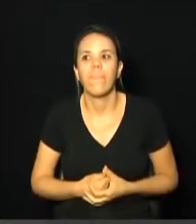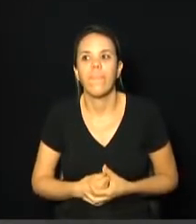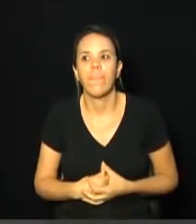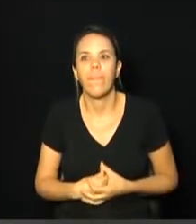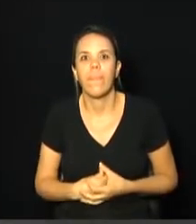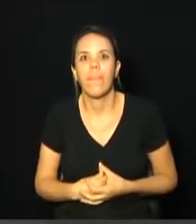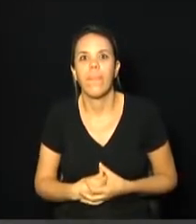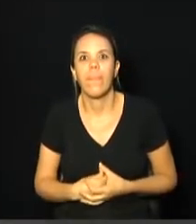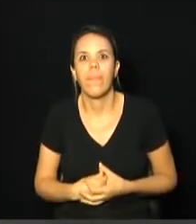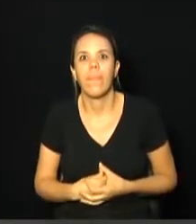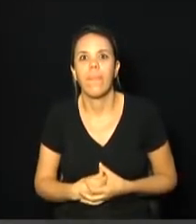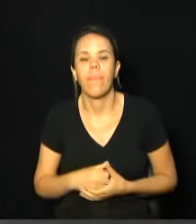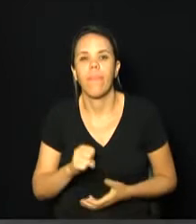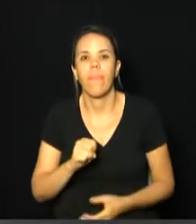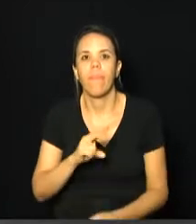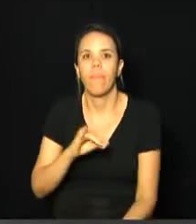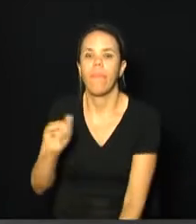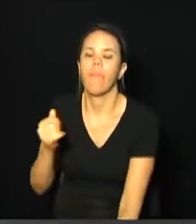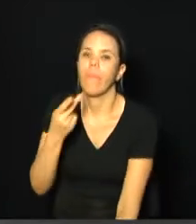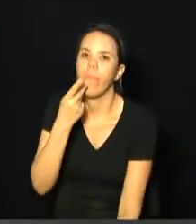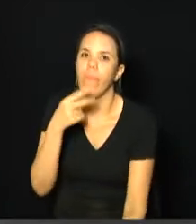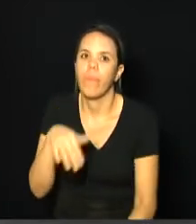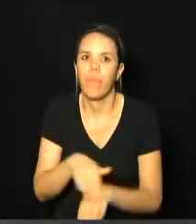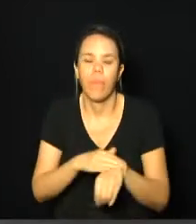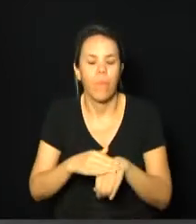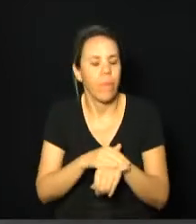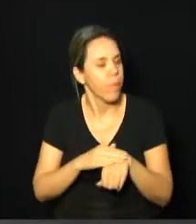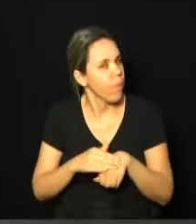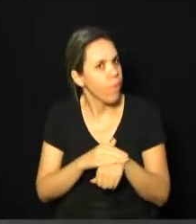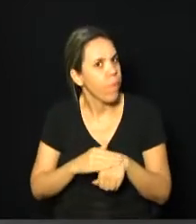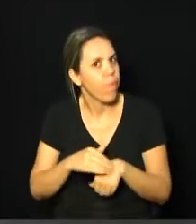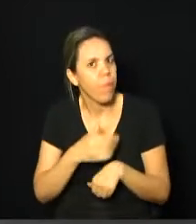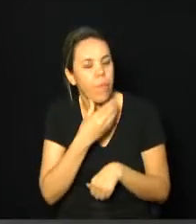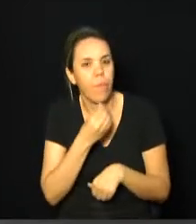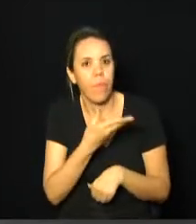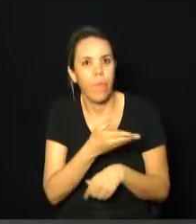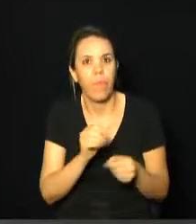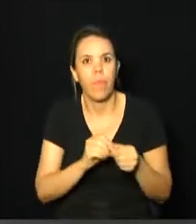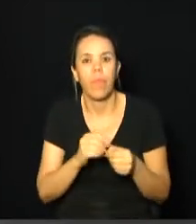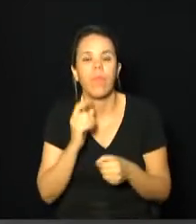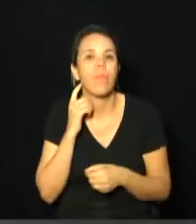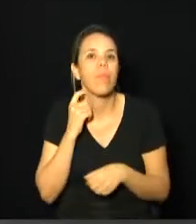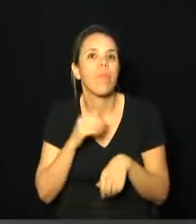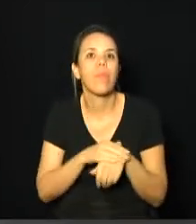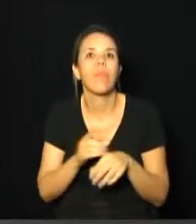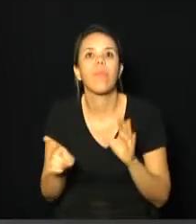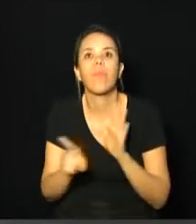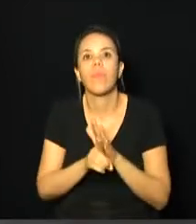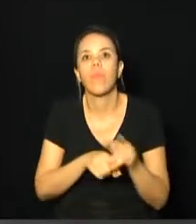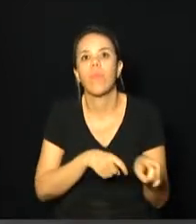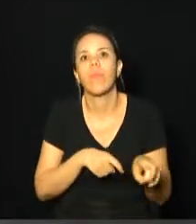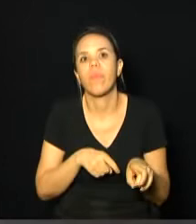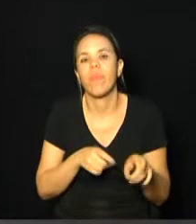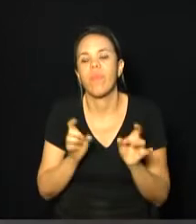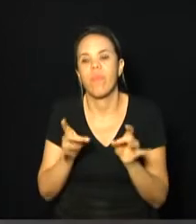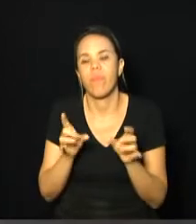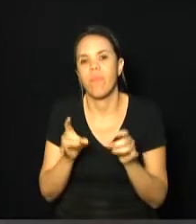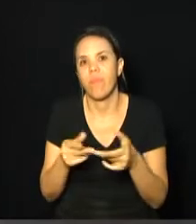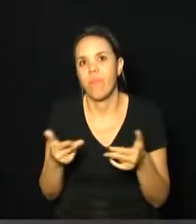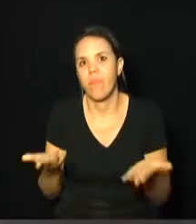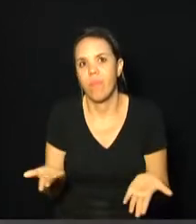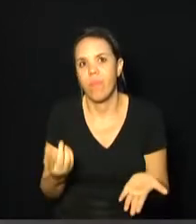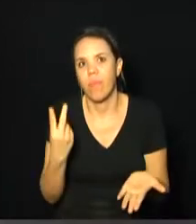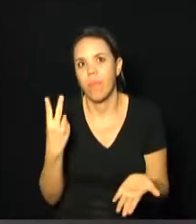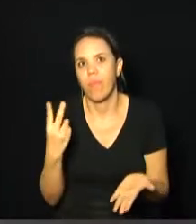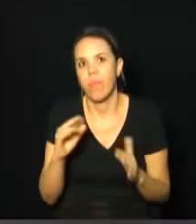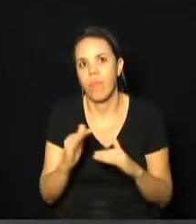Do caso que a Sônia falou. Eu conversei com o senhor que fez isso aí, conversei com o dono da fazenda que vendeu as 2 grebas